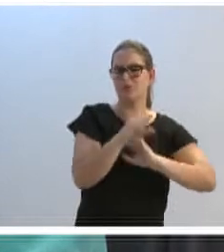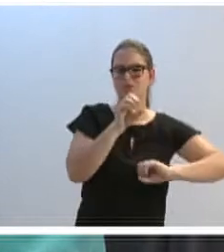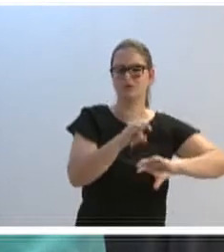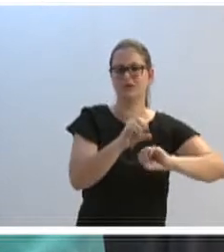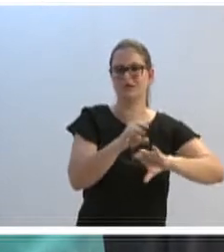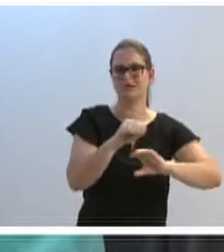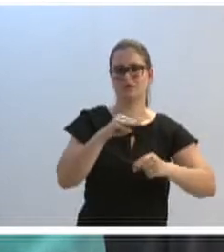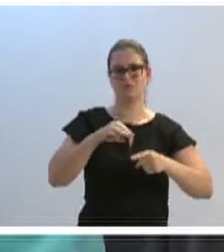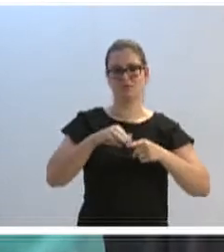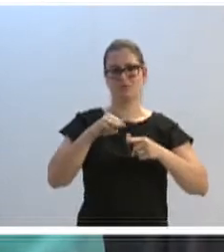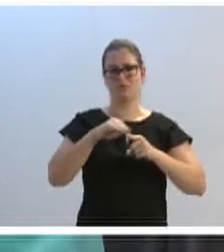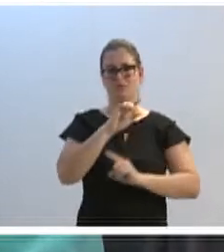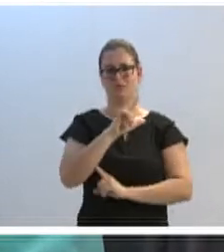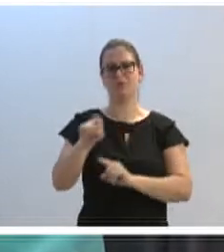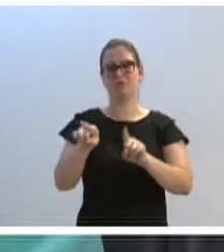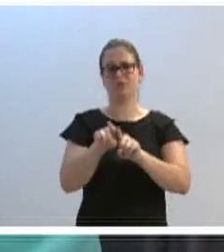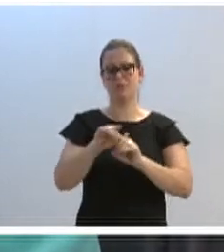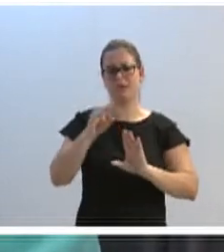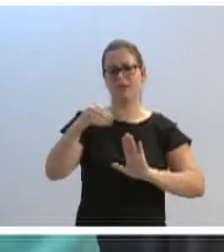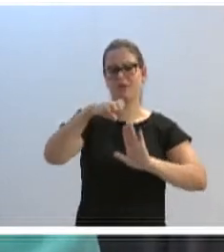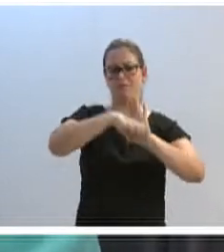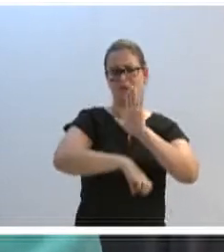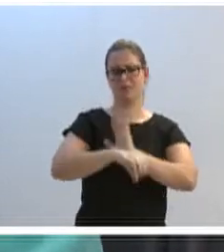Blumenau, bem como sua emenda número 01.